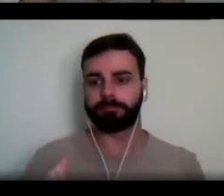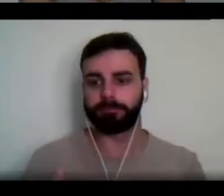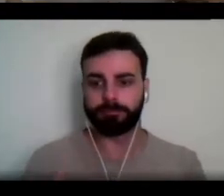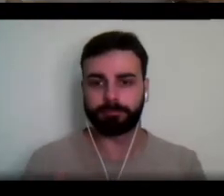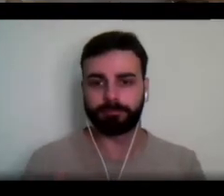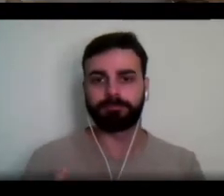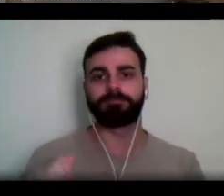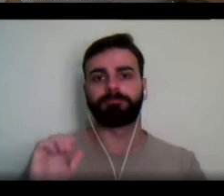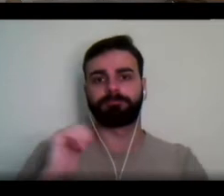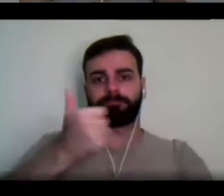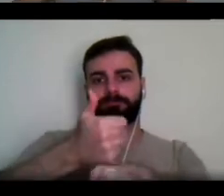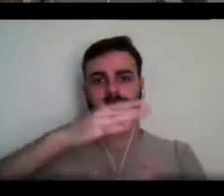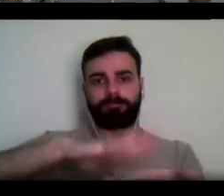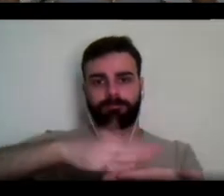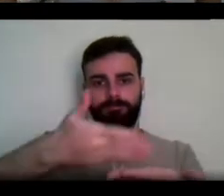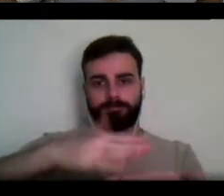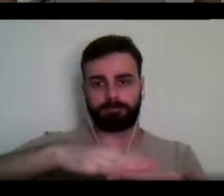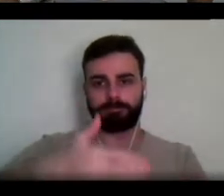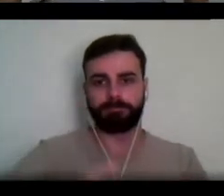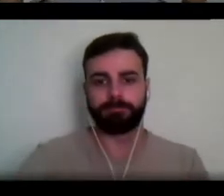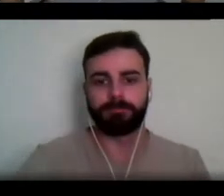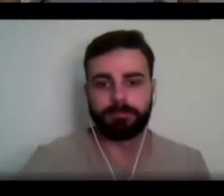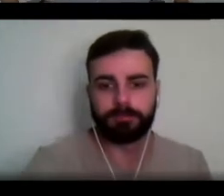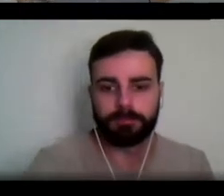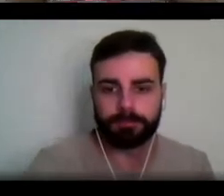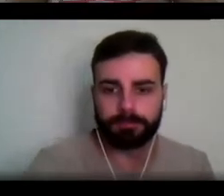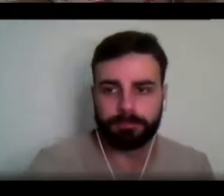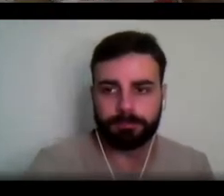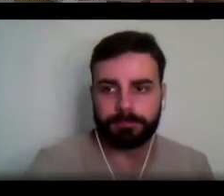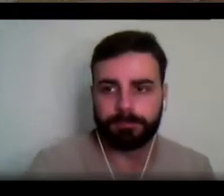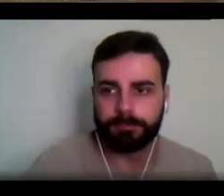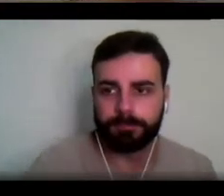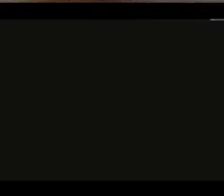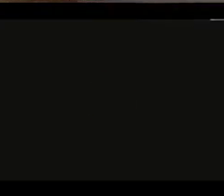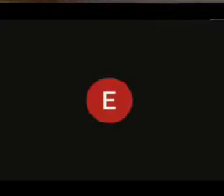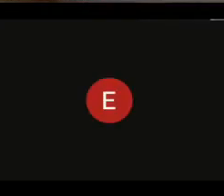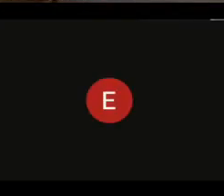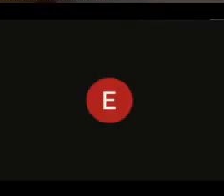Indira. Oi. Podemos trocar de uma vez? Sim, claro.